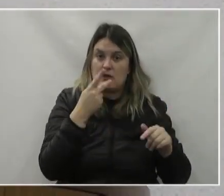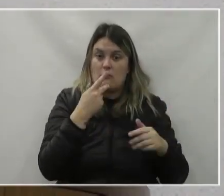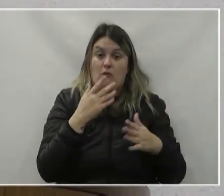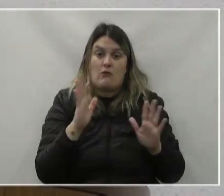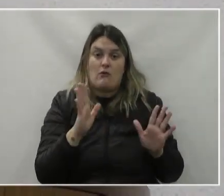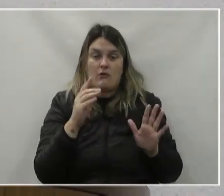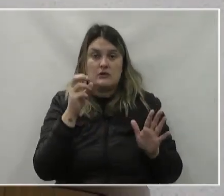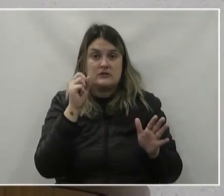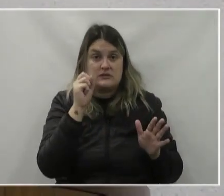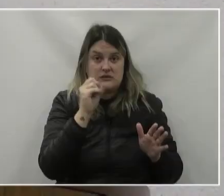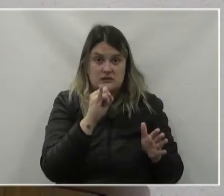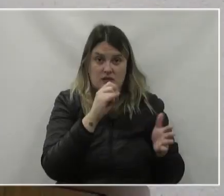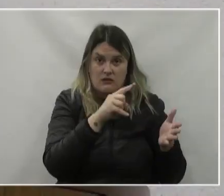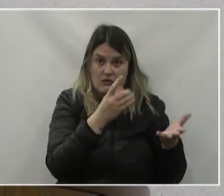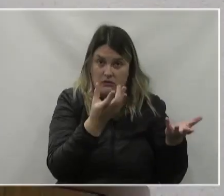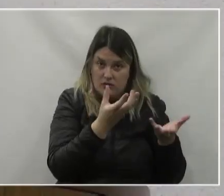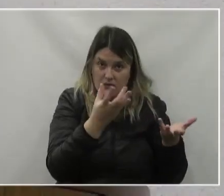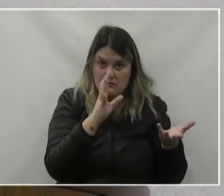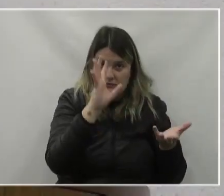de tratar um